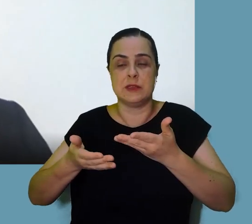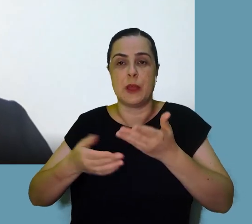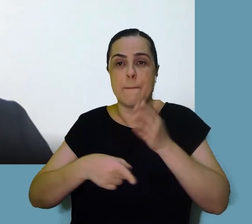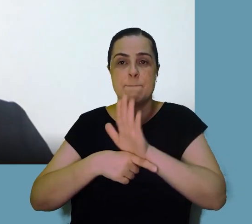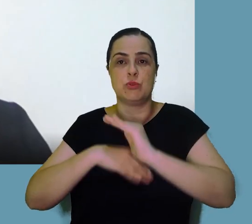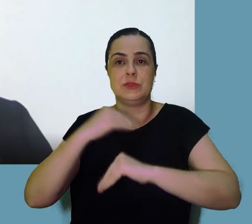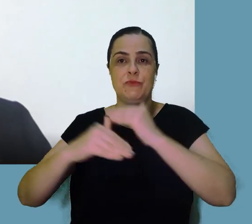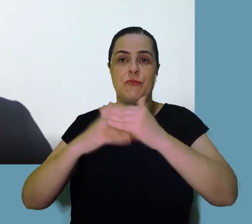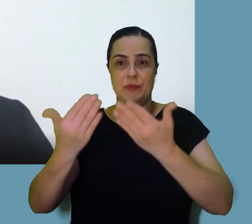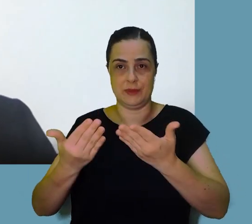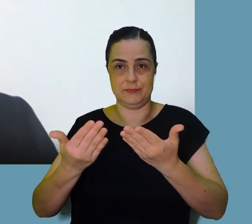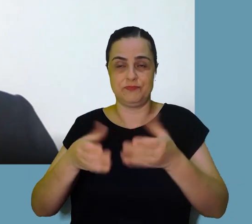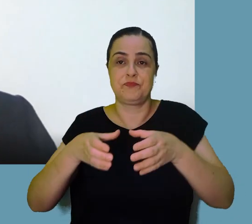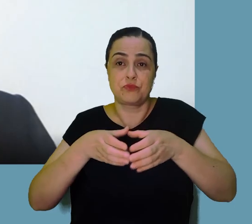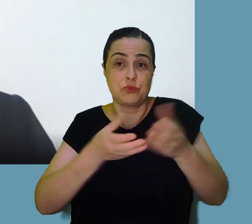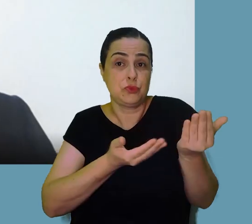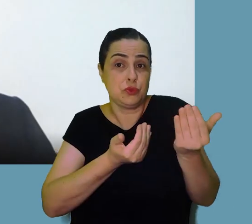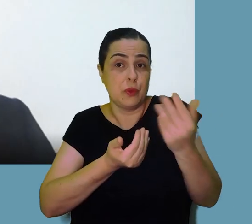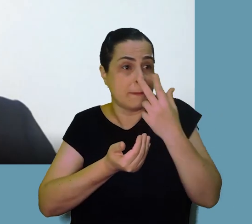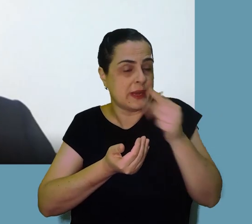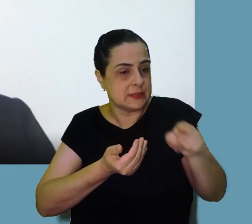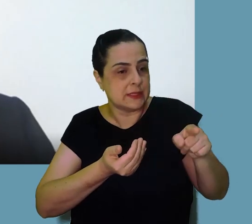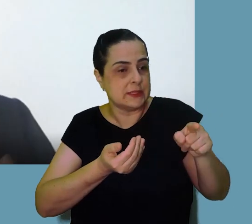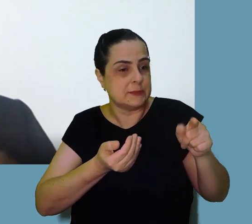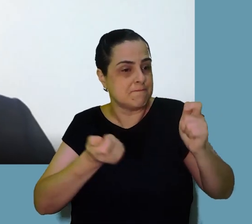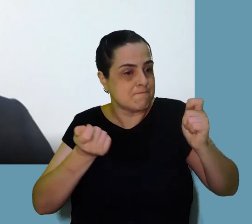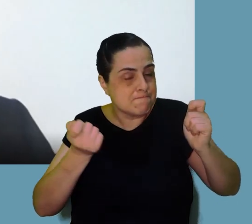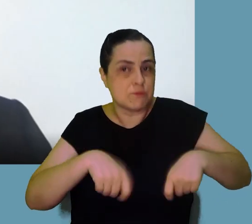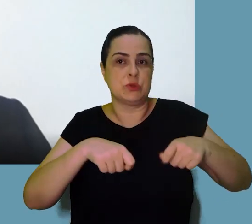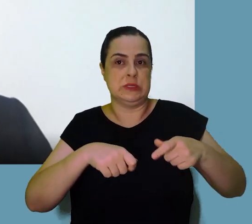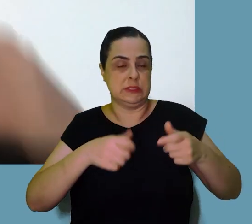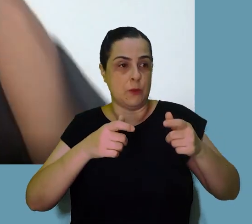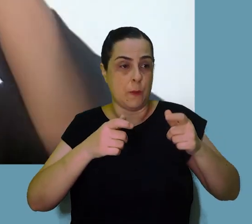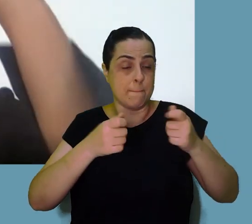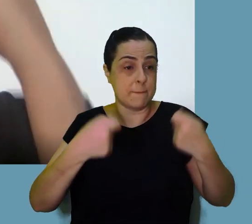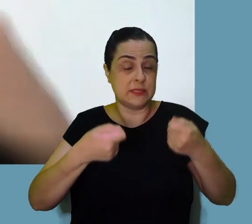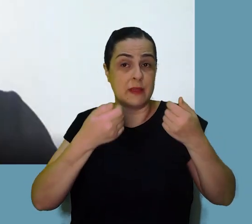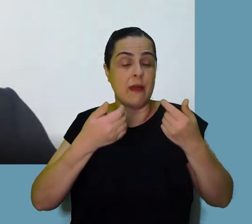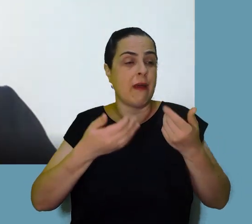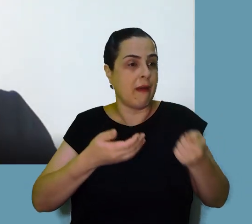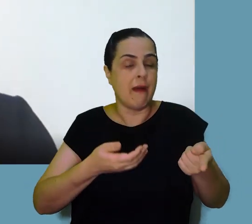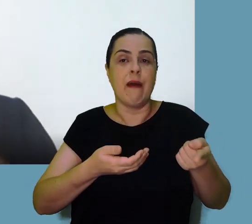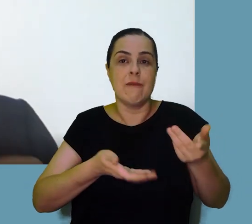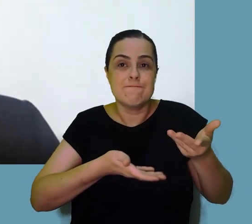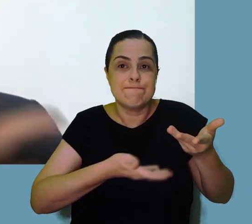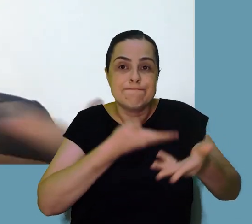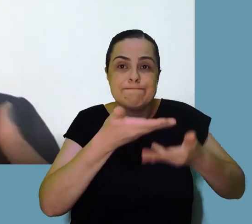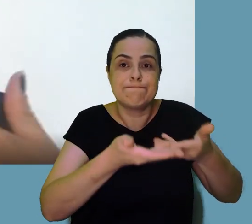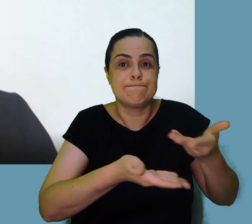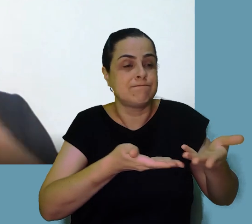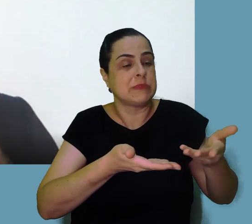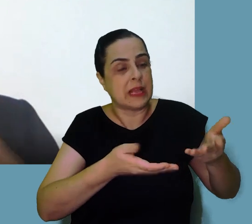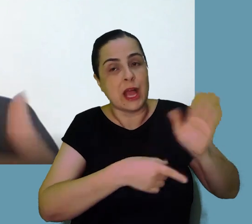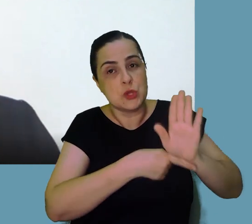olhar para esses jovens como, de fato, um potencial, um futuro para essas organizações. E esse recorte racial, ele vem atravessando em